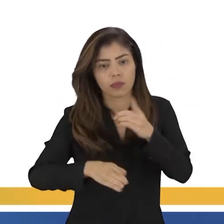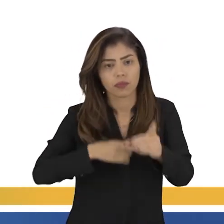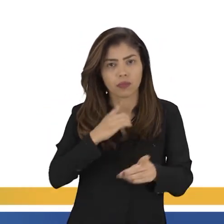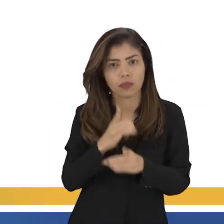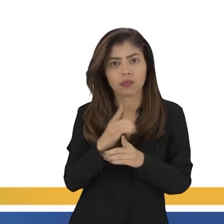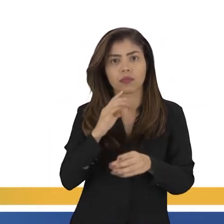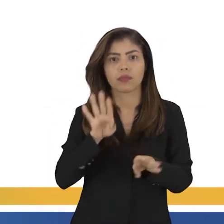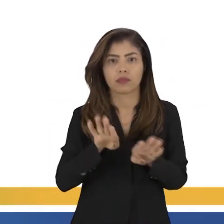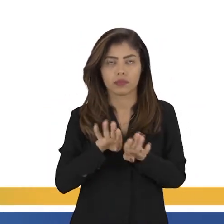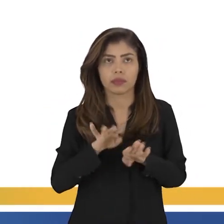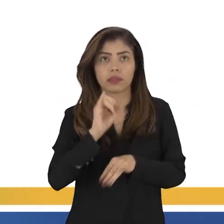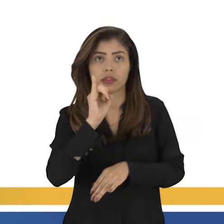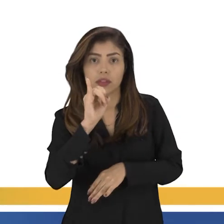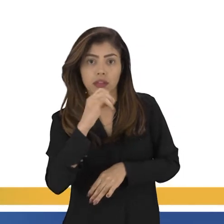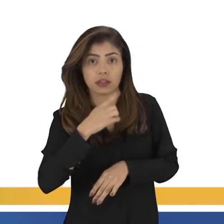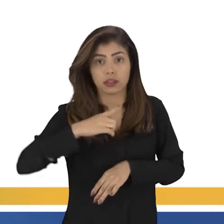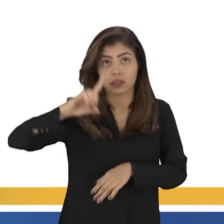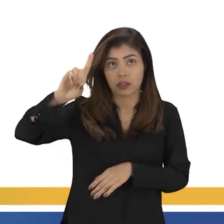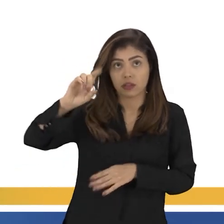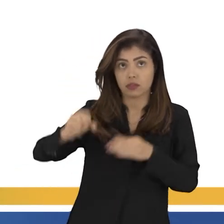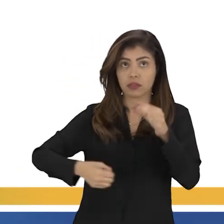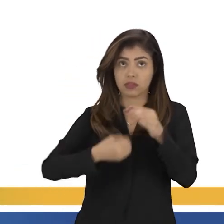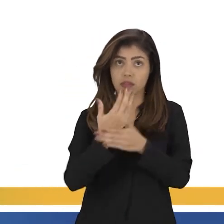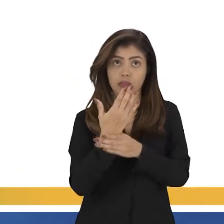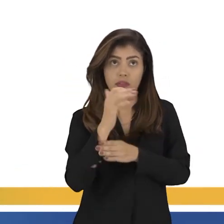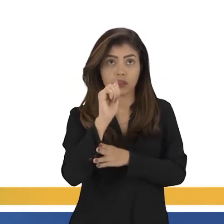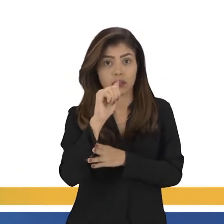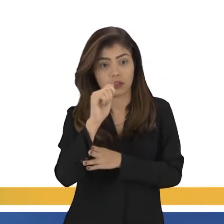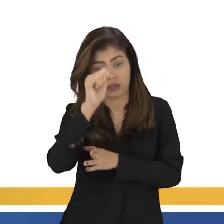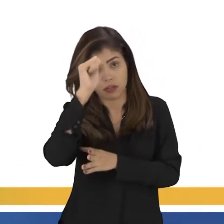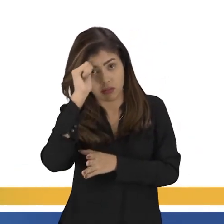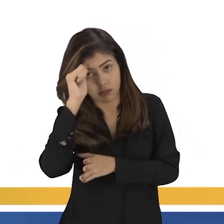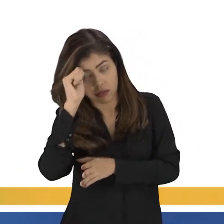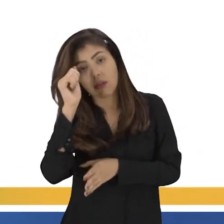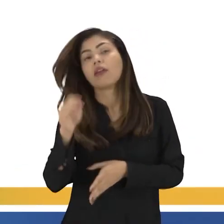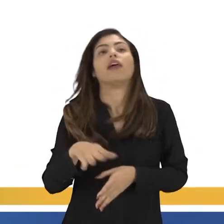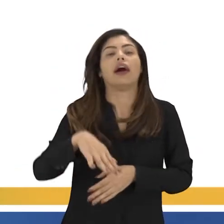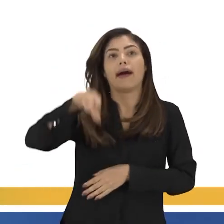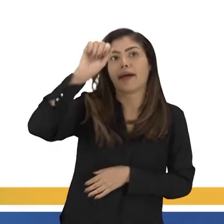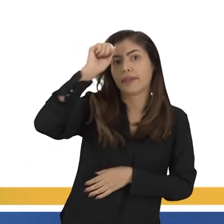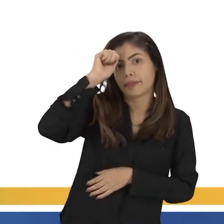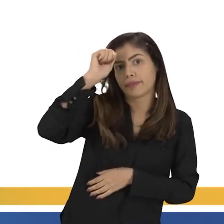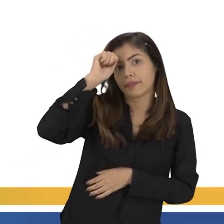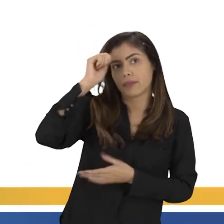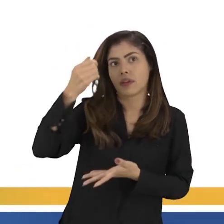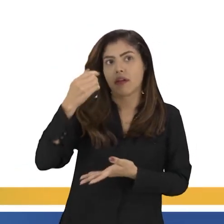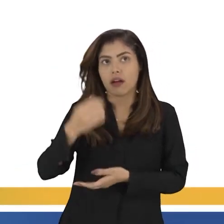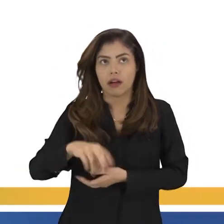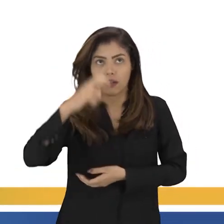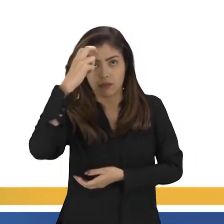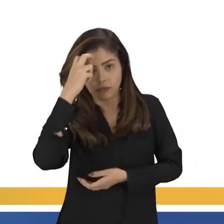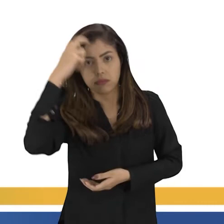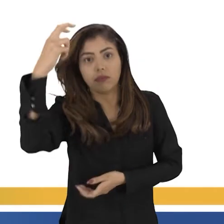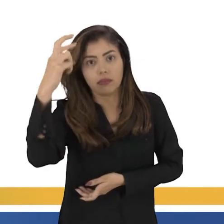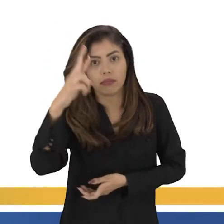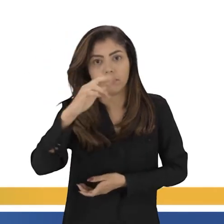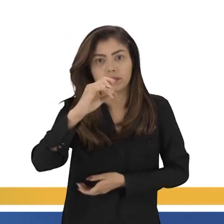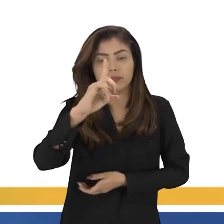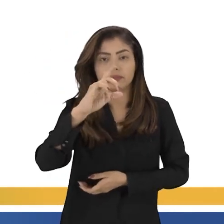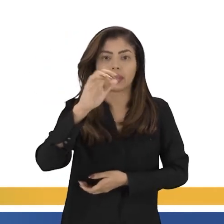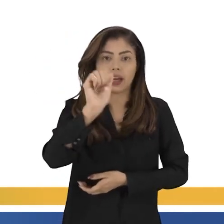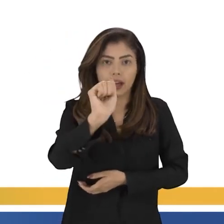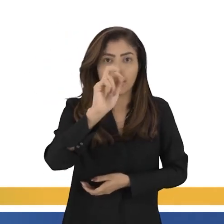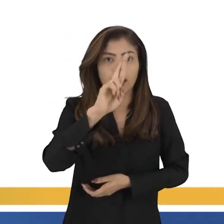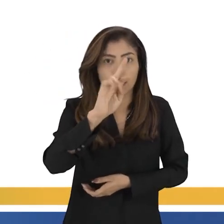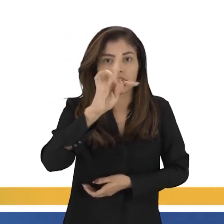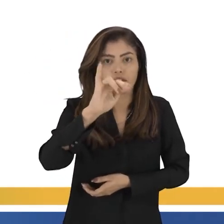símbolo, de que se Deus criou Adão, né, Adão criou a inteligência artificial, meio